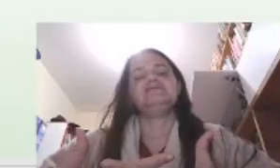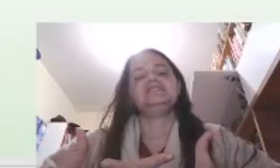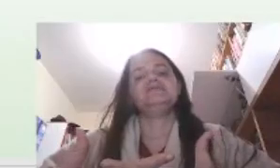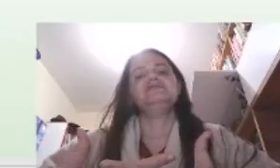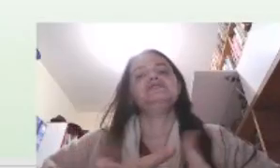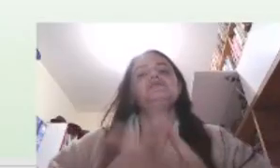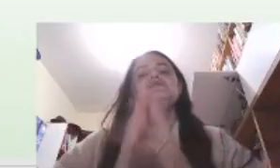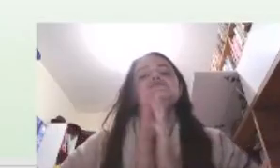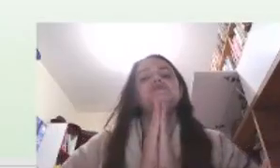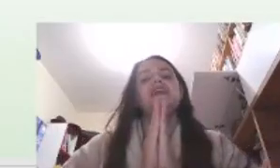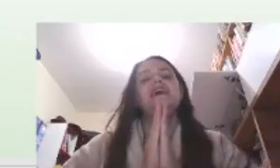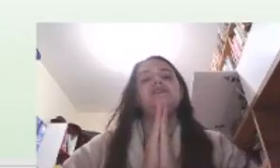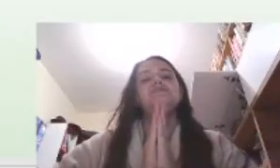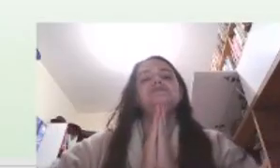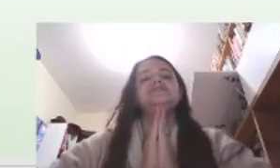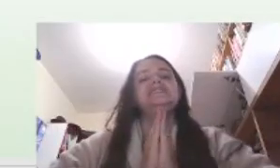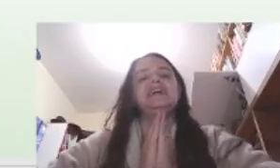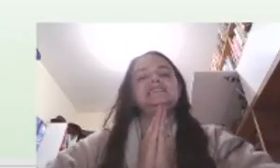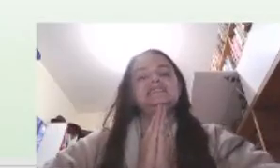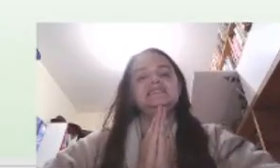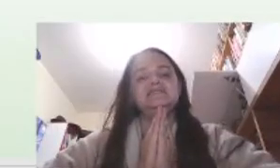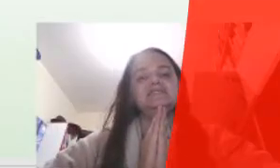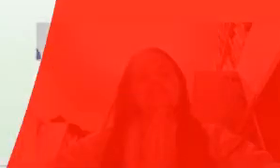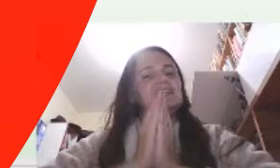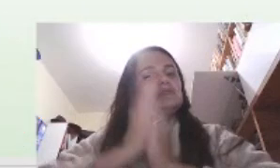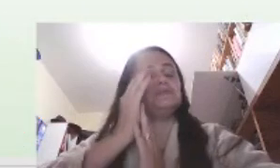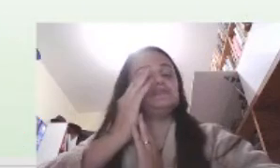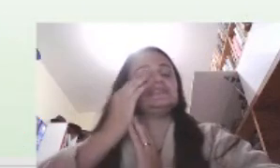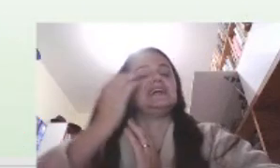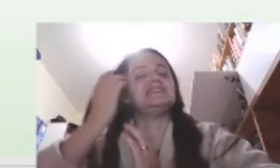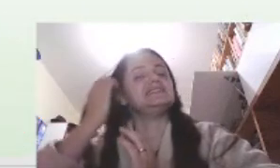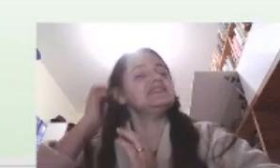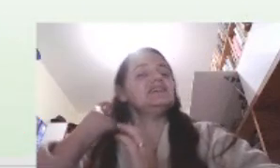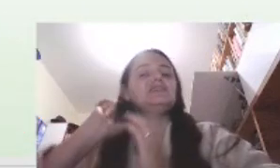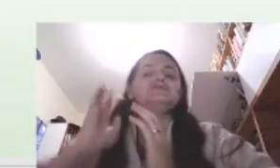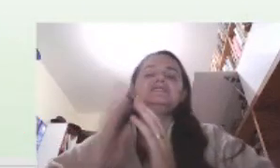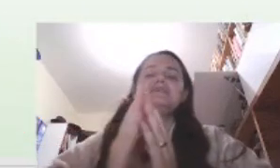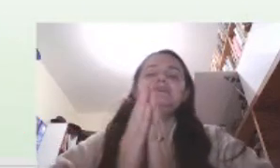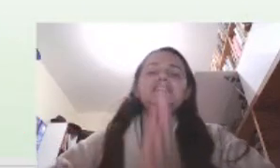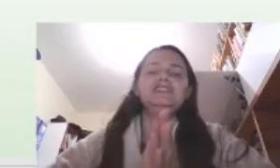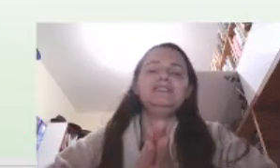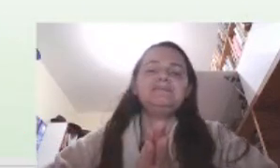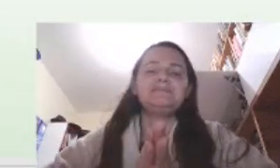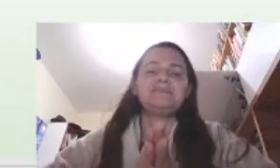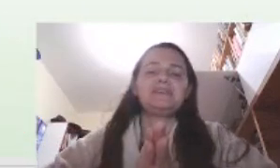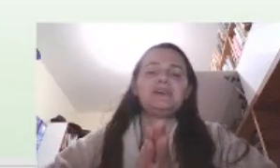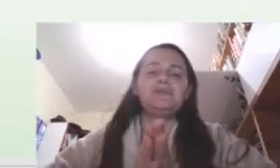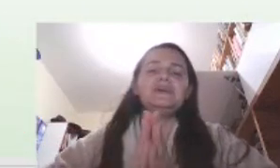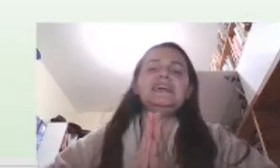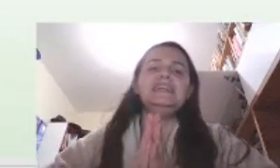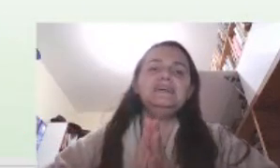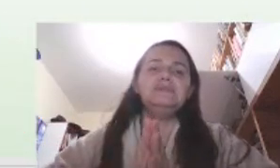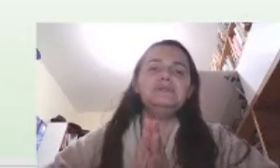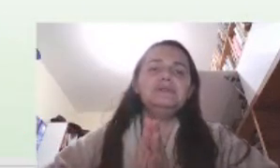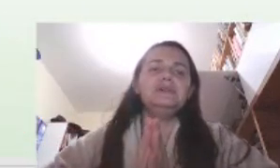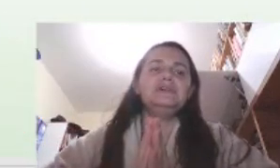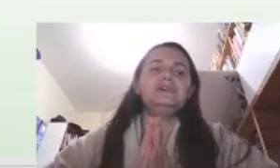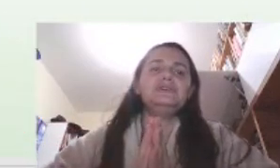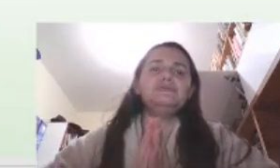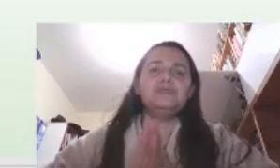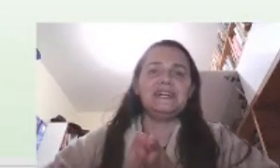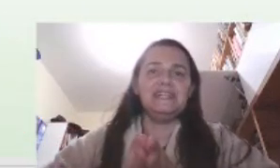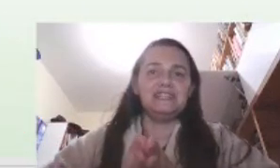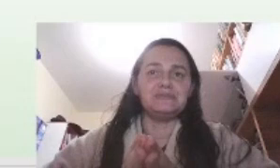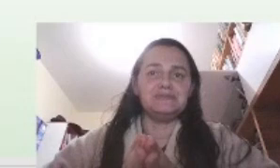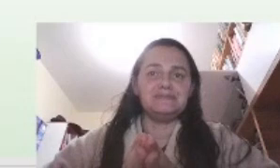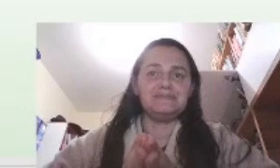tem a função de controlar a homeostase. O que seria a homeostase? Justamente o equilíbrio